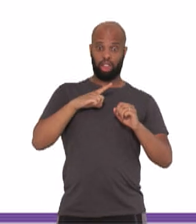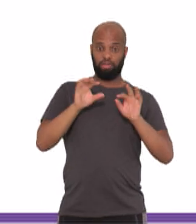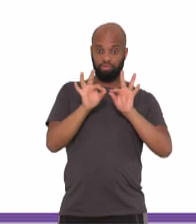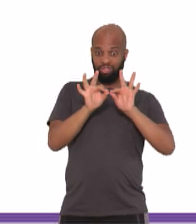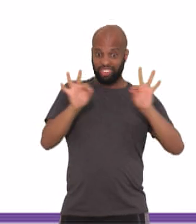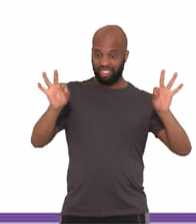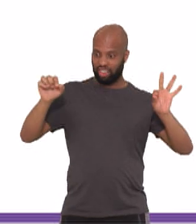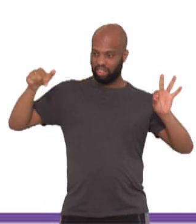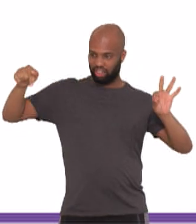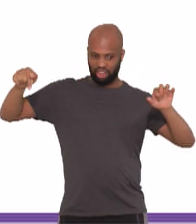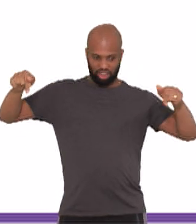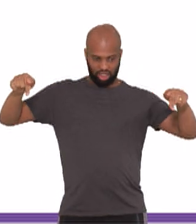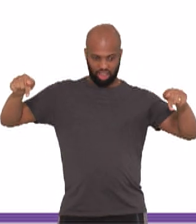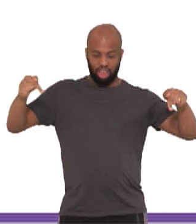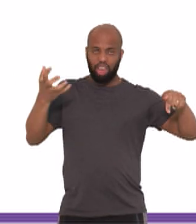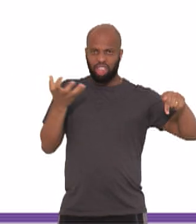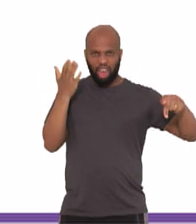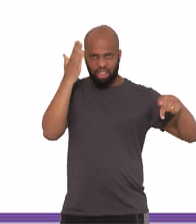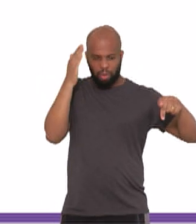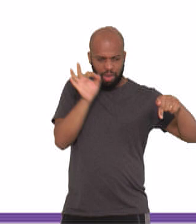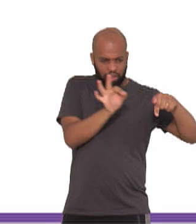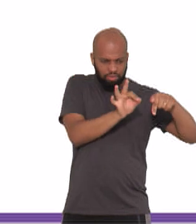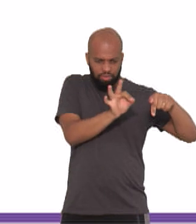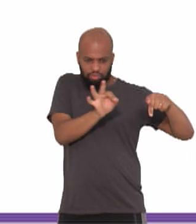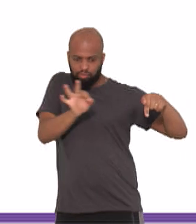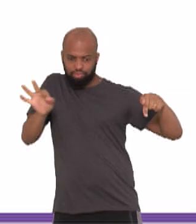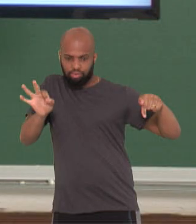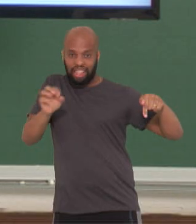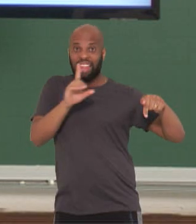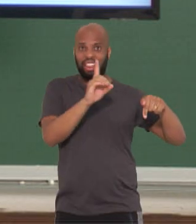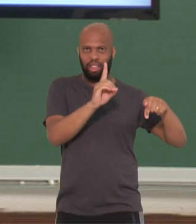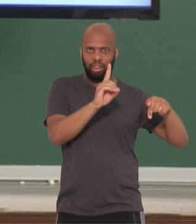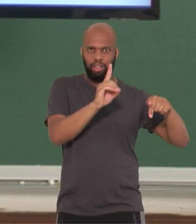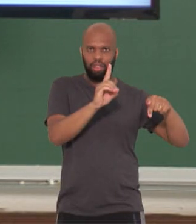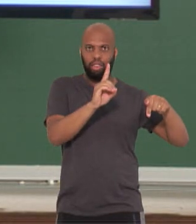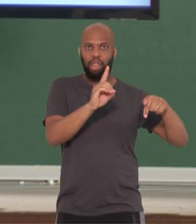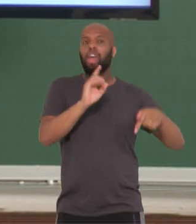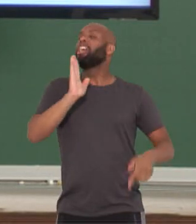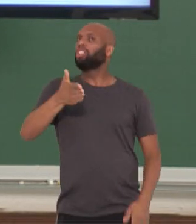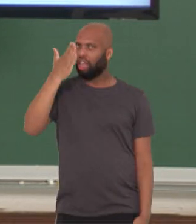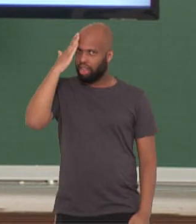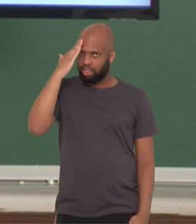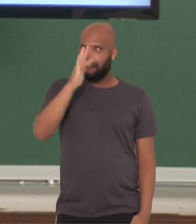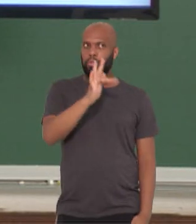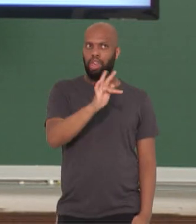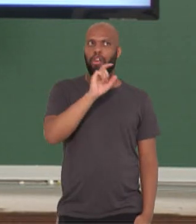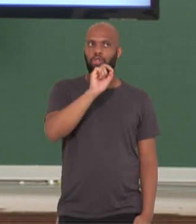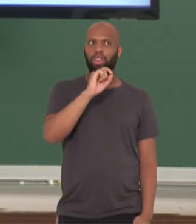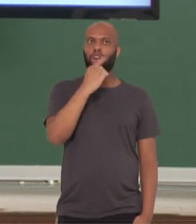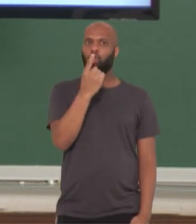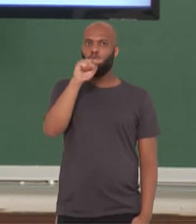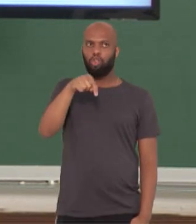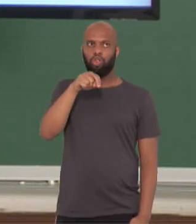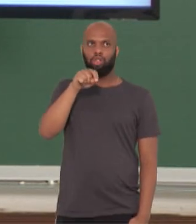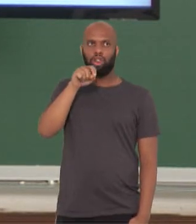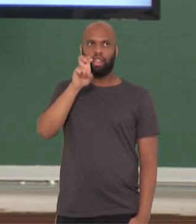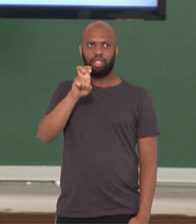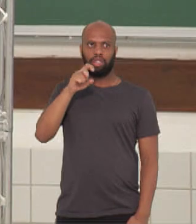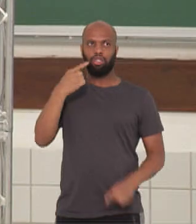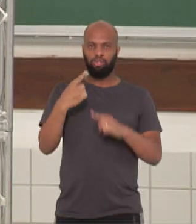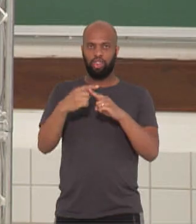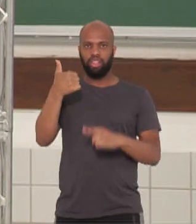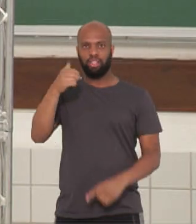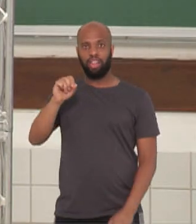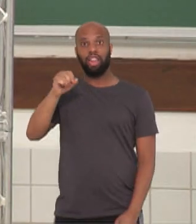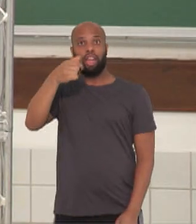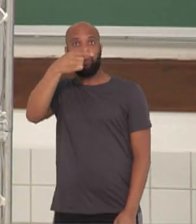de atração entre as cargas é de 1,5 vezes 10 elevado a menos 3 newtons. Então aqui do